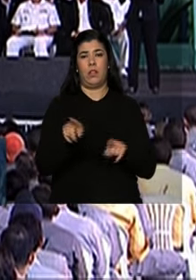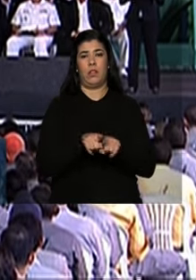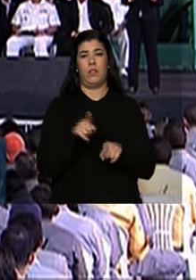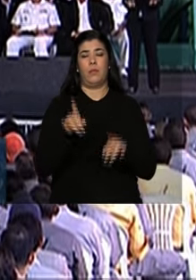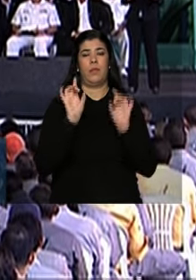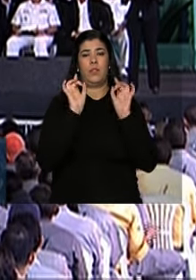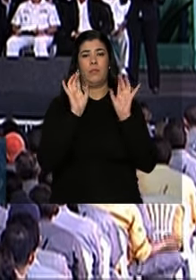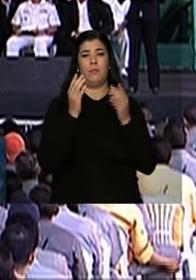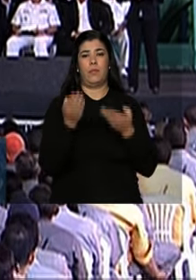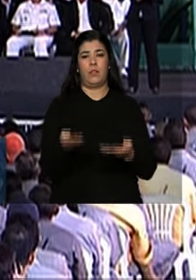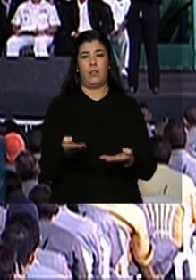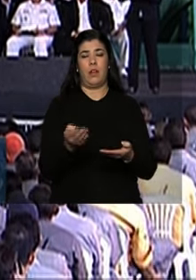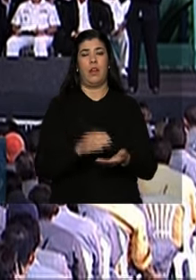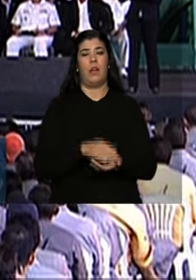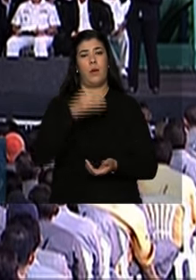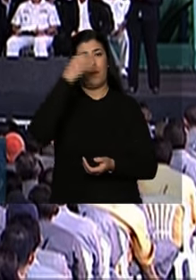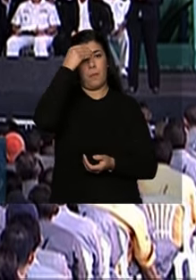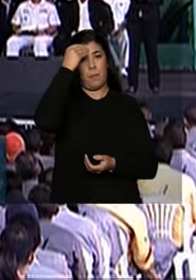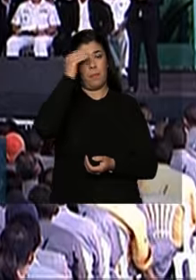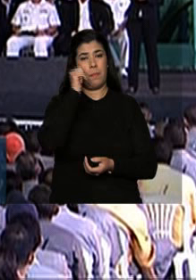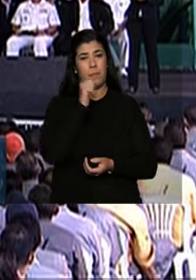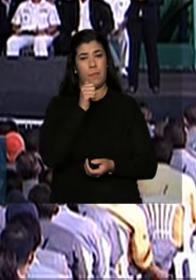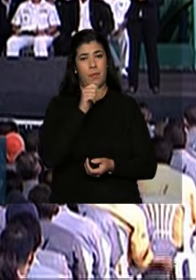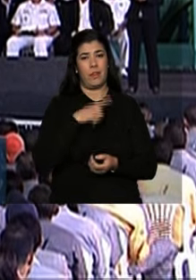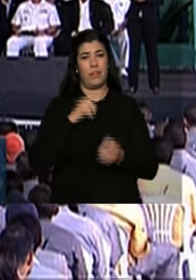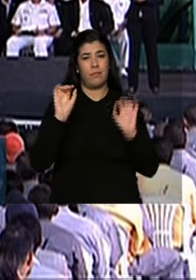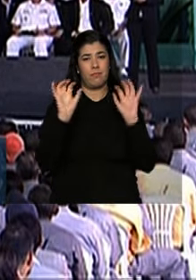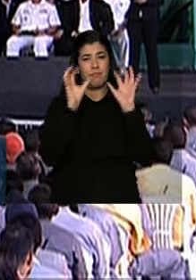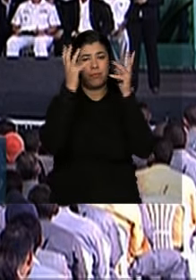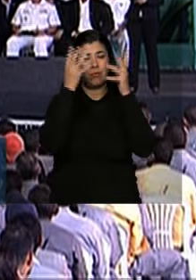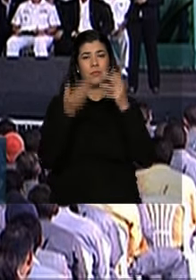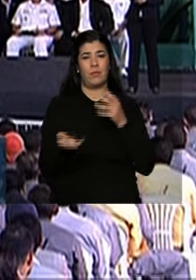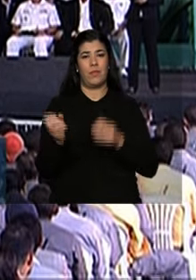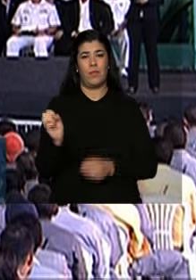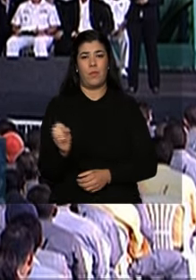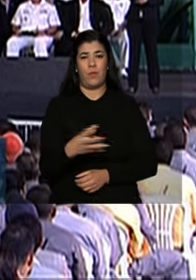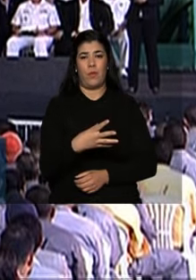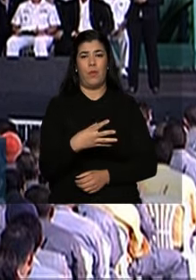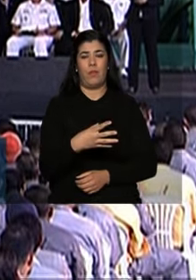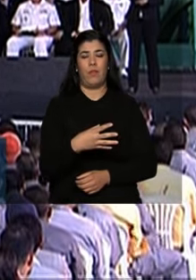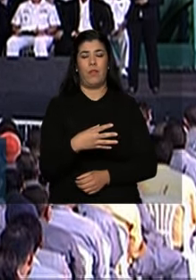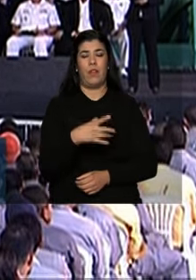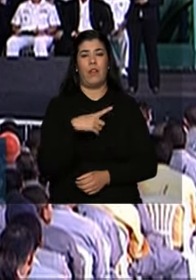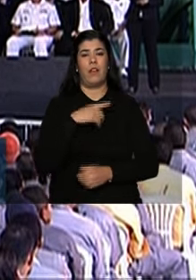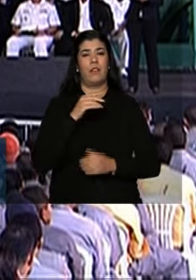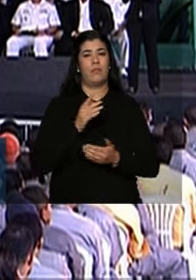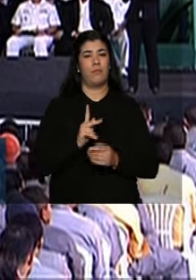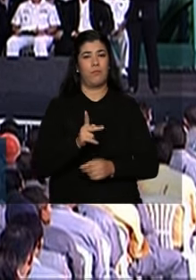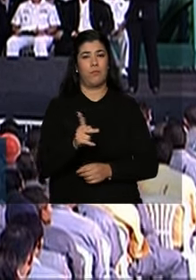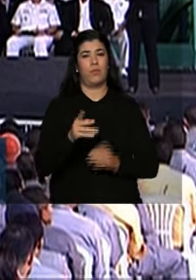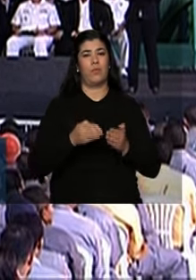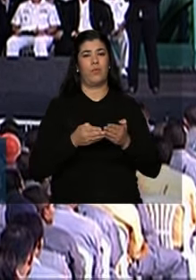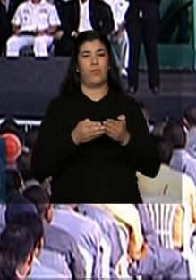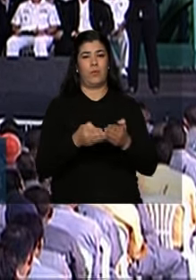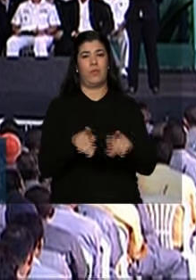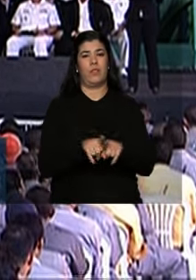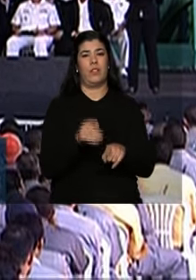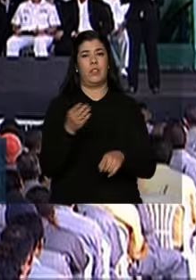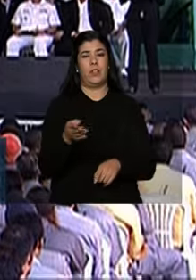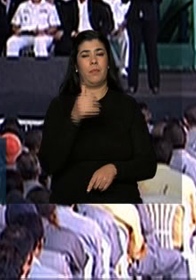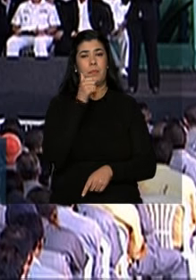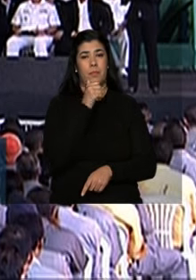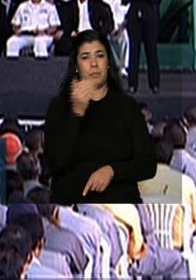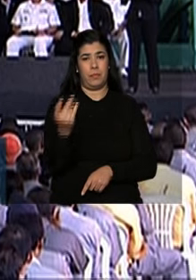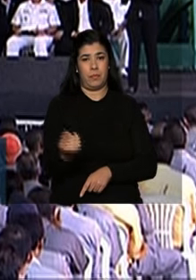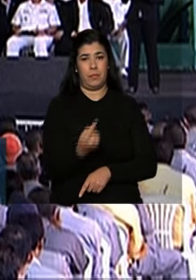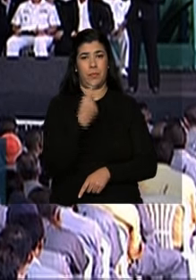madrinha, Andréa Nascimento, que inaugurou, batizou essa nova, próxima realidade. E também a Elisângela,